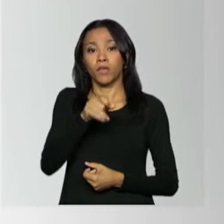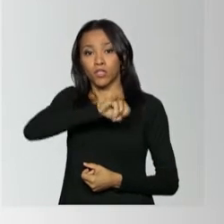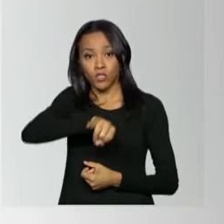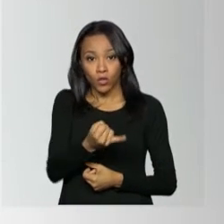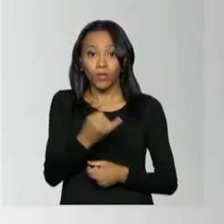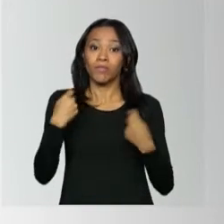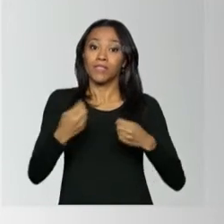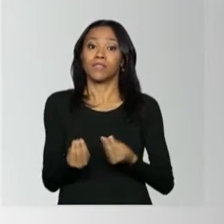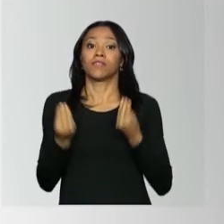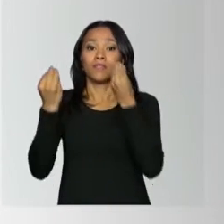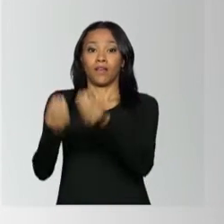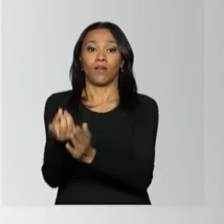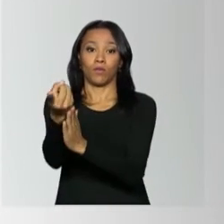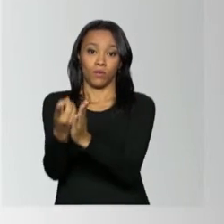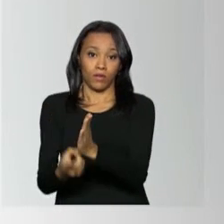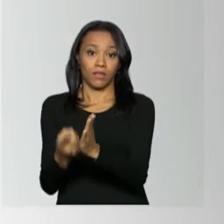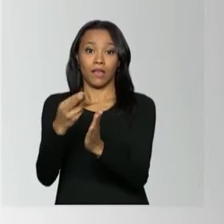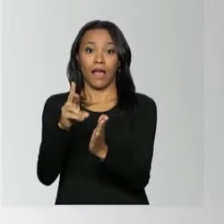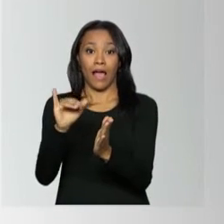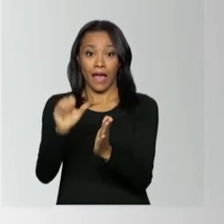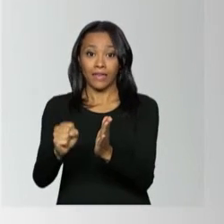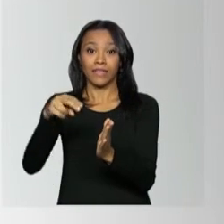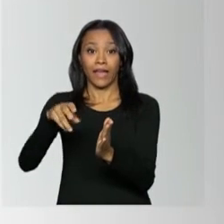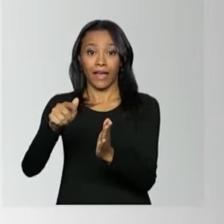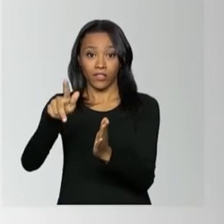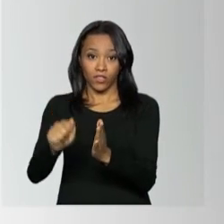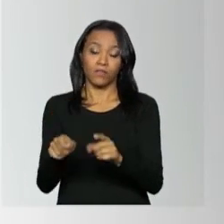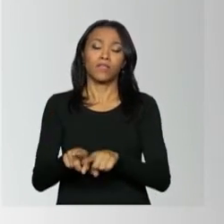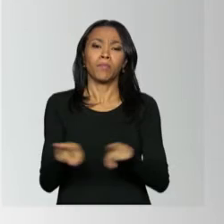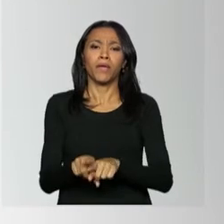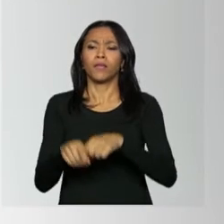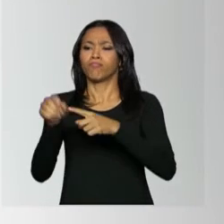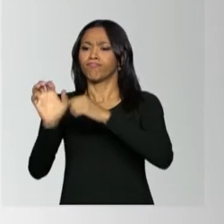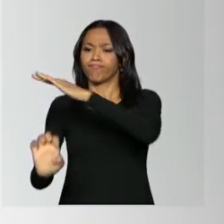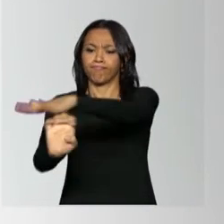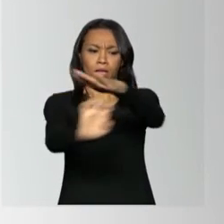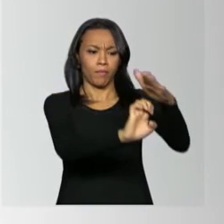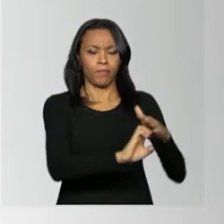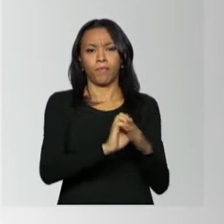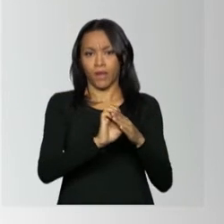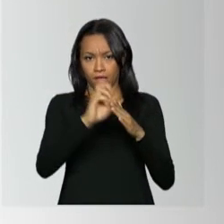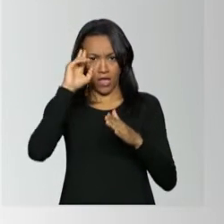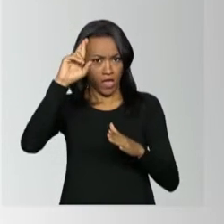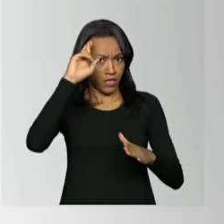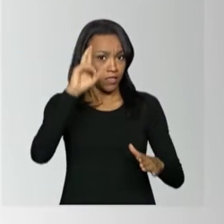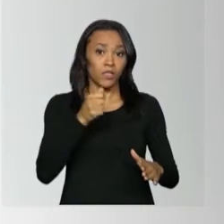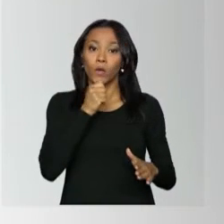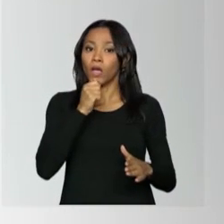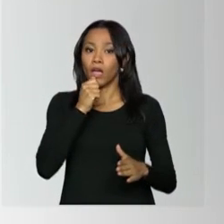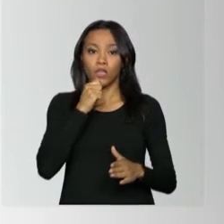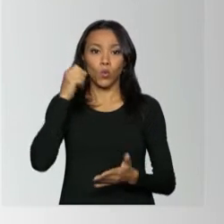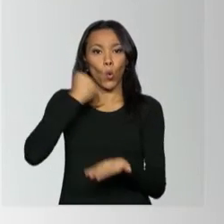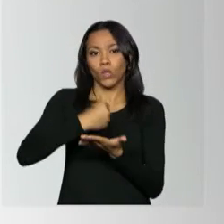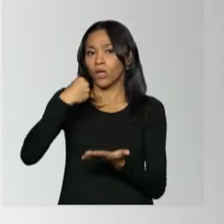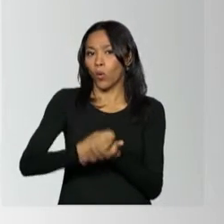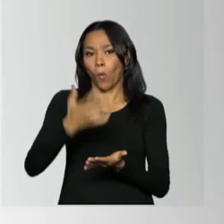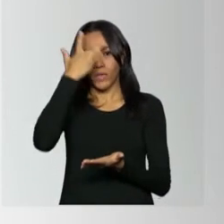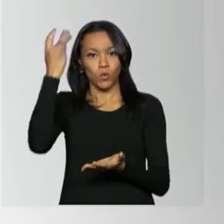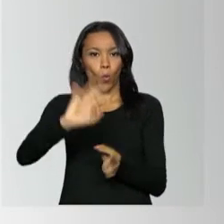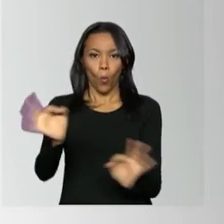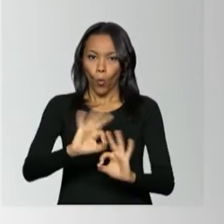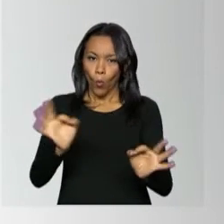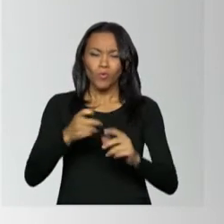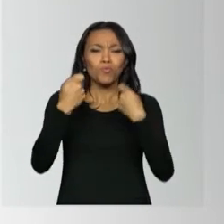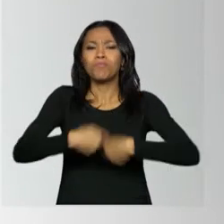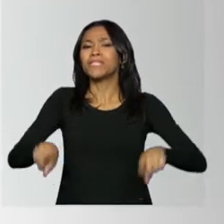RAIS negativa. Microempreendedores individuais que não tenham tido empregados no ano passado estão isentos de